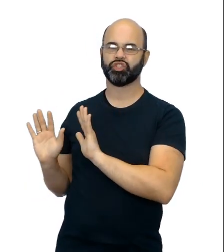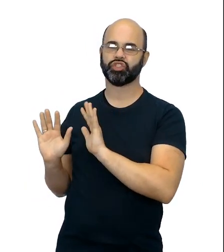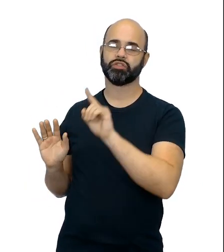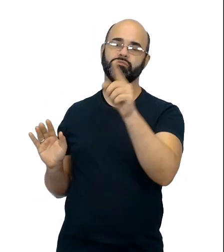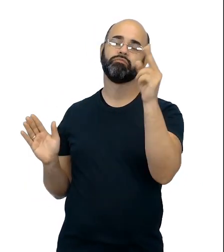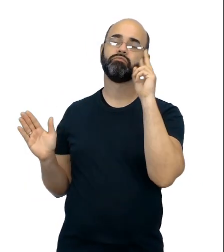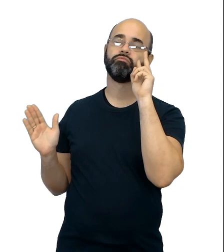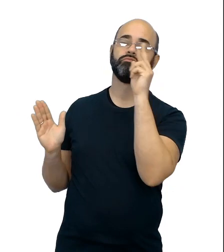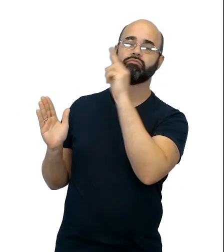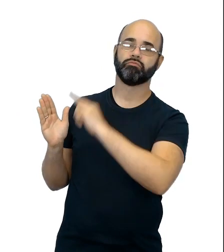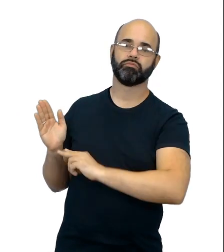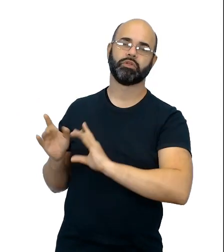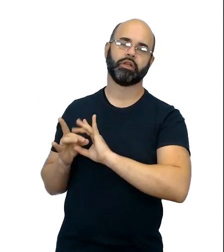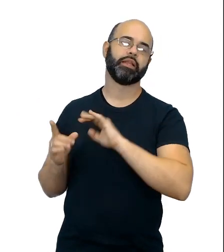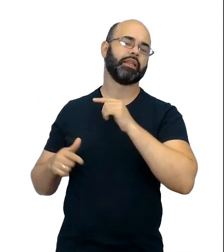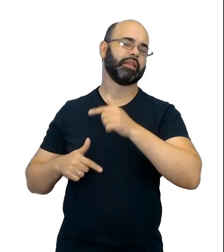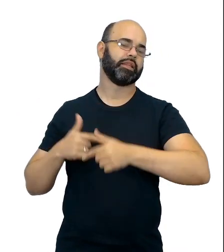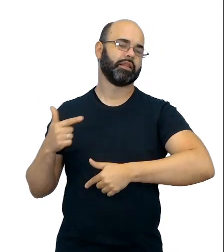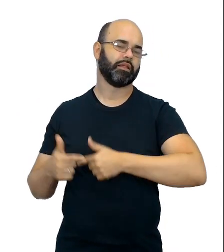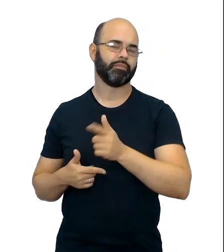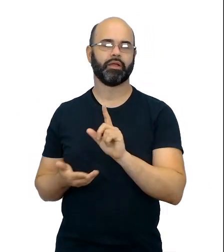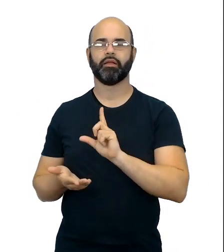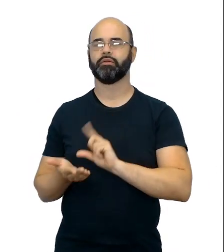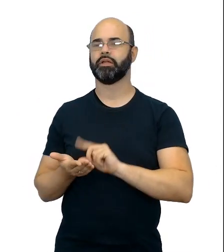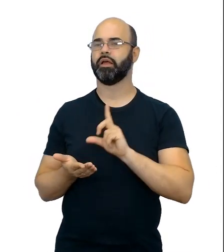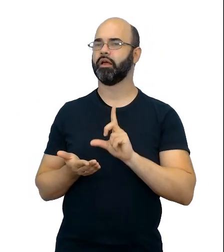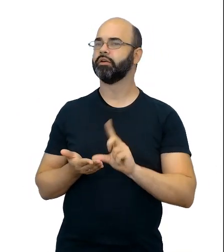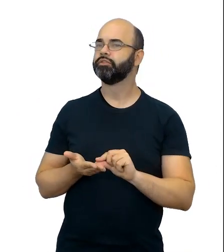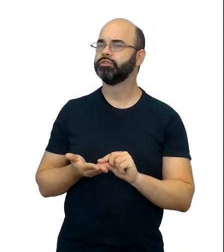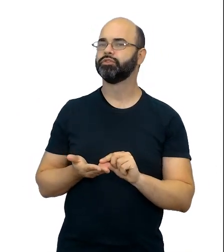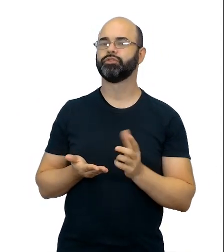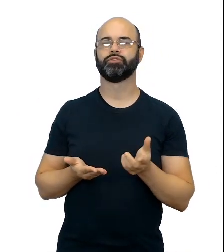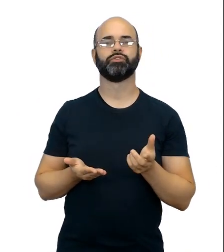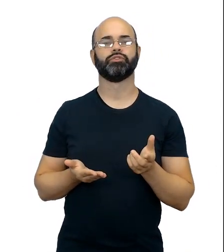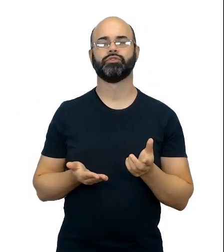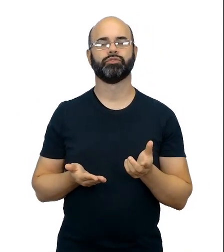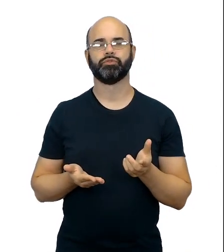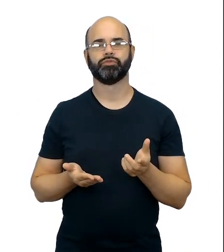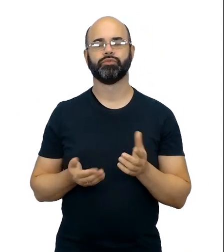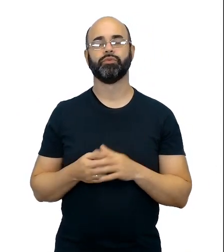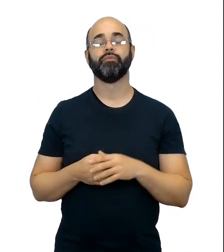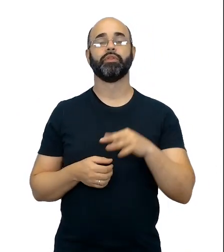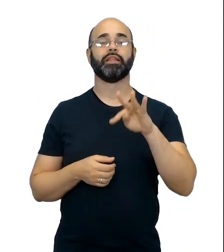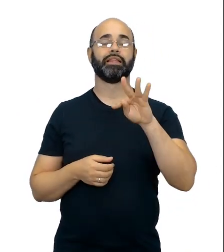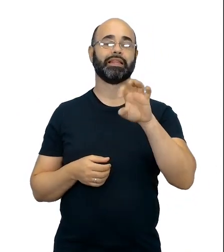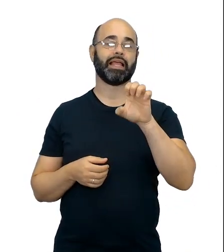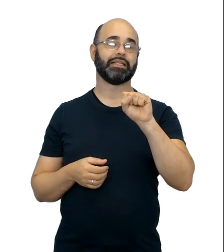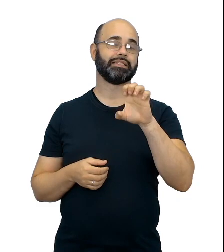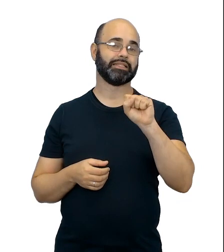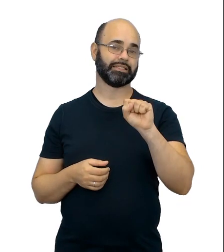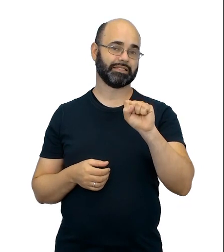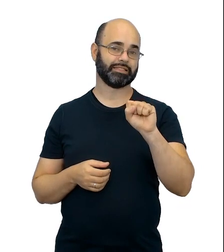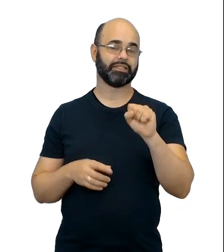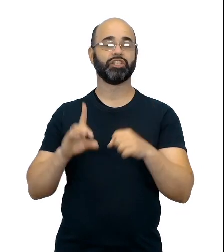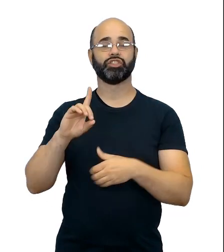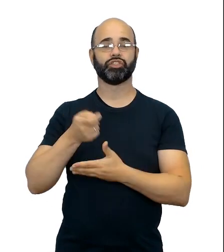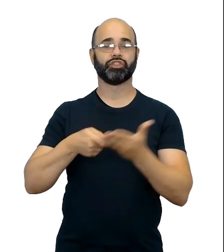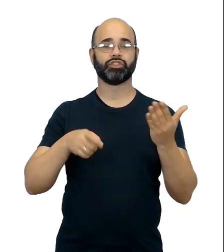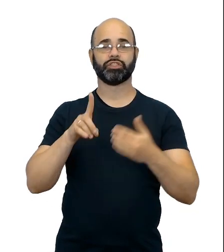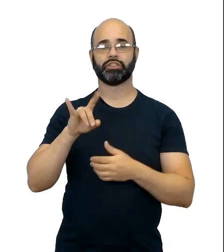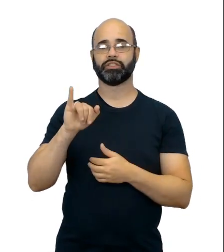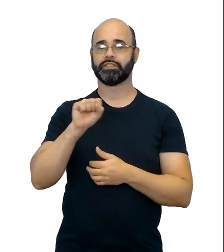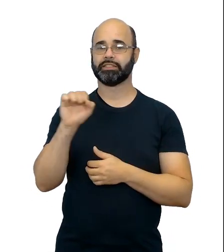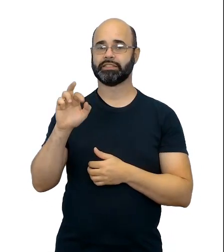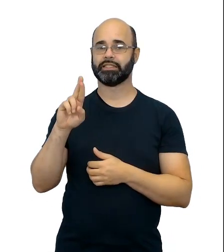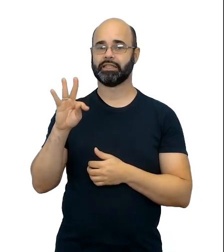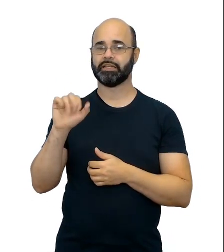alguns trabalhos, né, artigos, teses, dissertações que vocês podem ir buscar sobre.